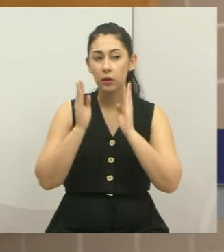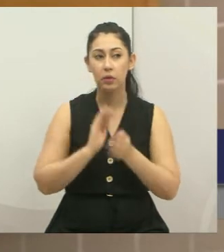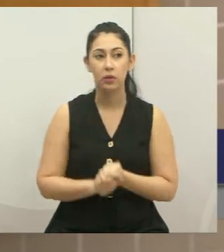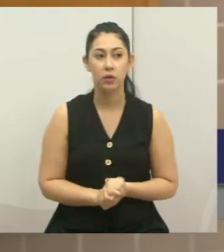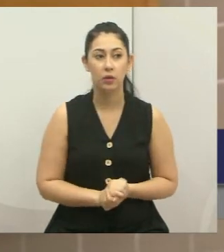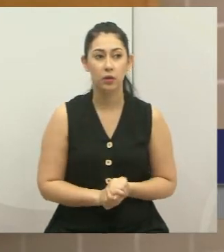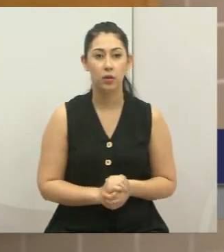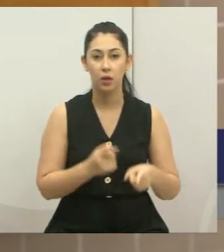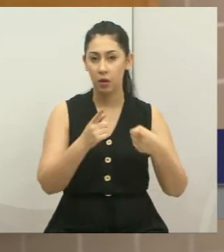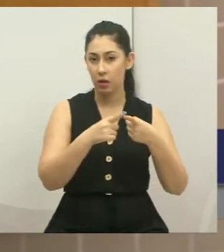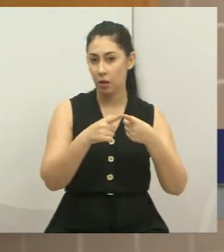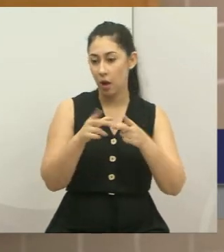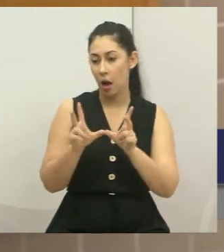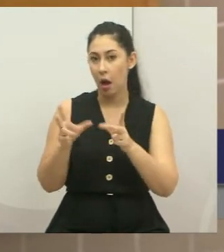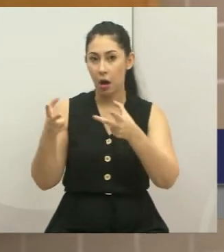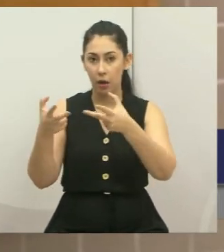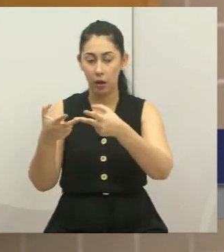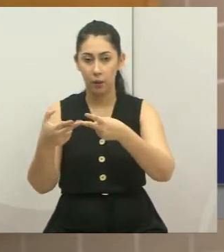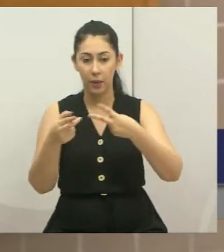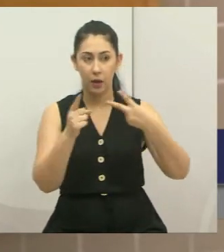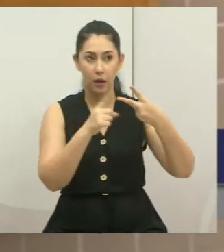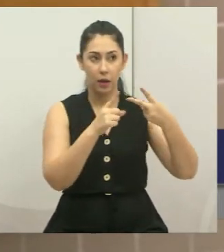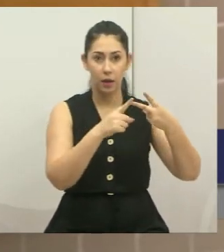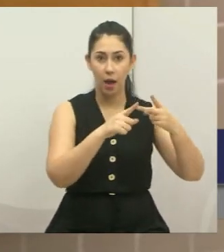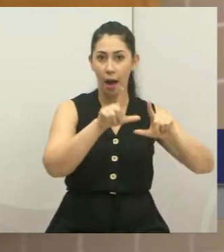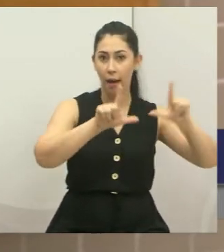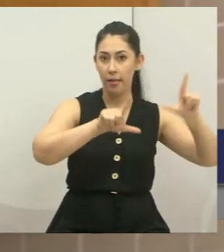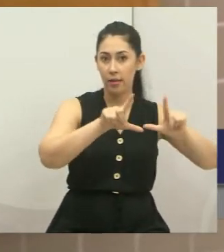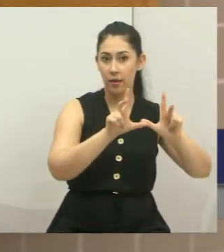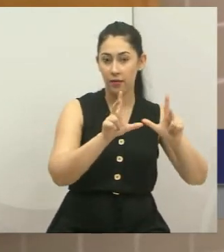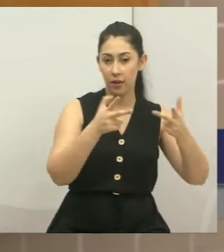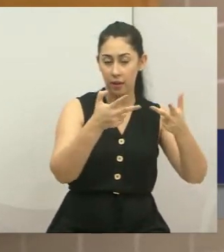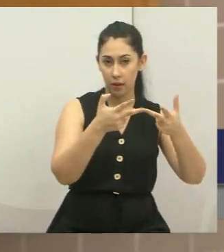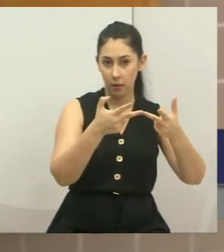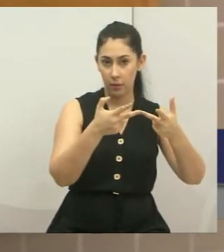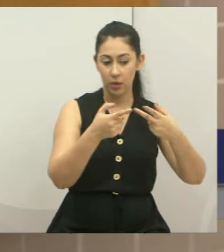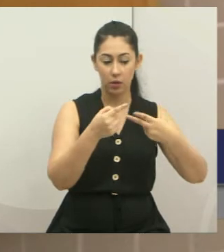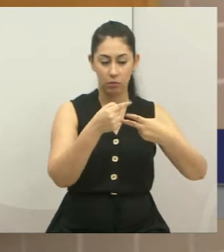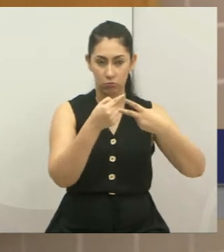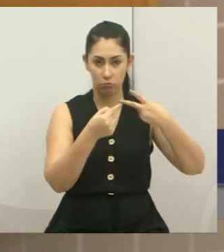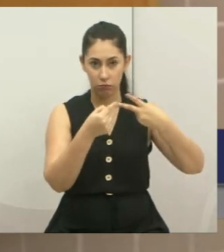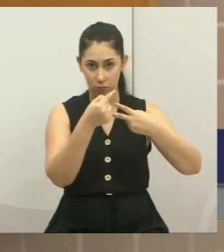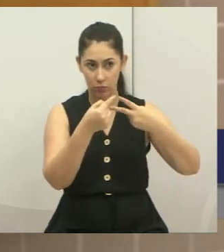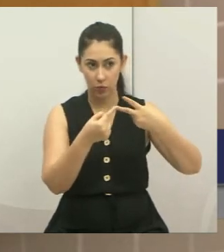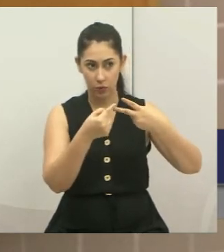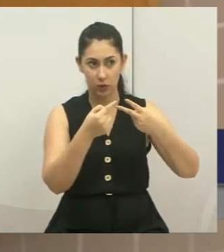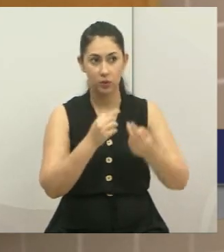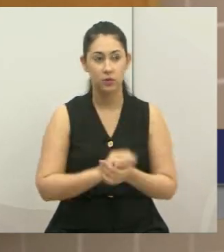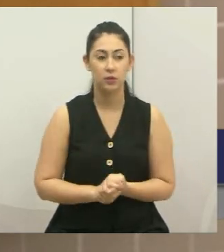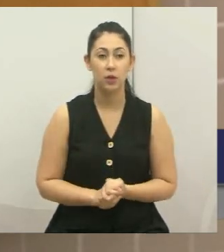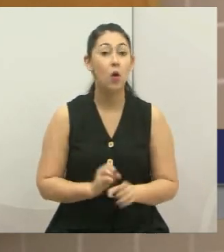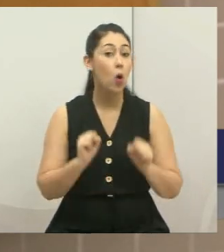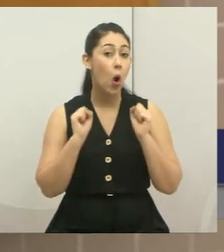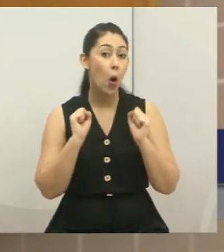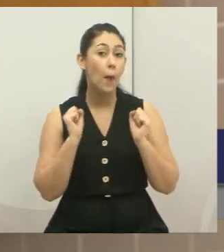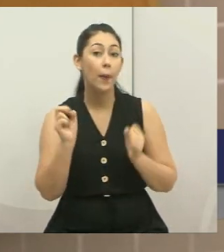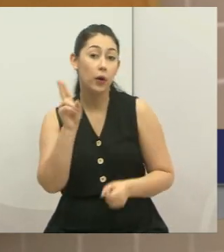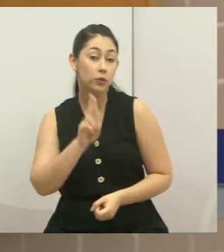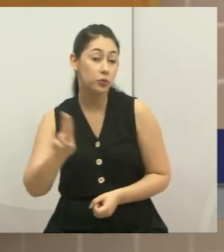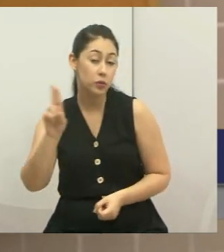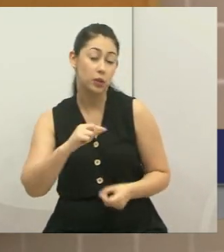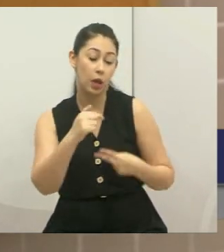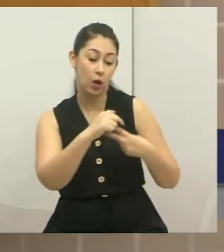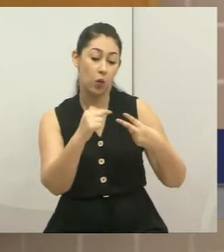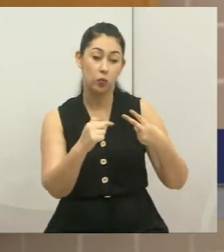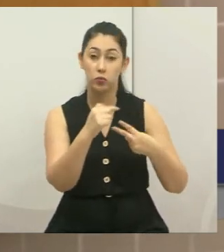é a Câmara Municipal de Jacareí e um outro canal que é a TV Câmara Municipal de Jacareí. Você pode, através desses 2